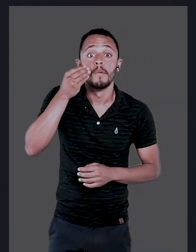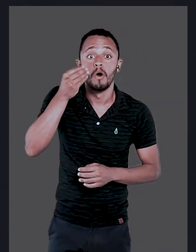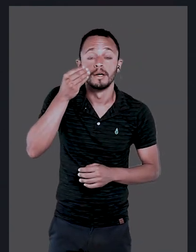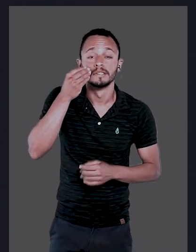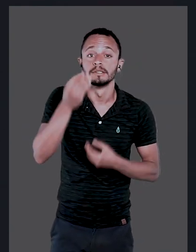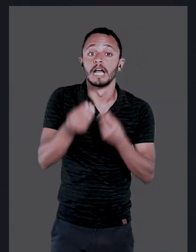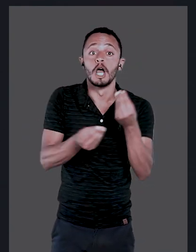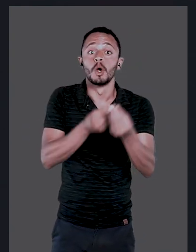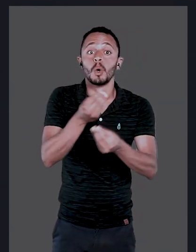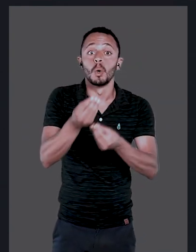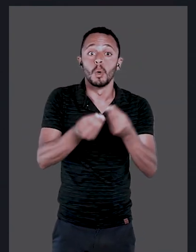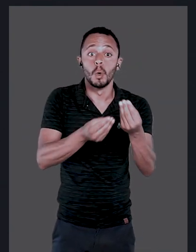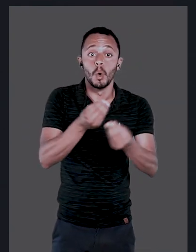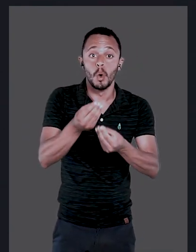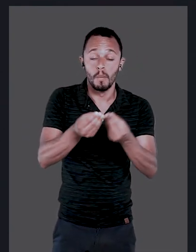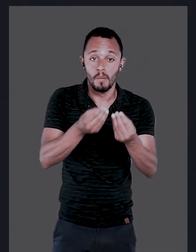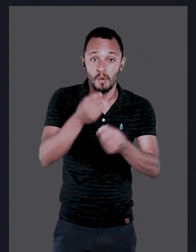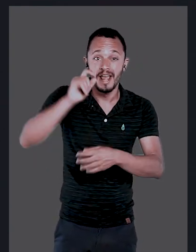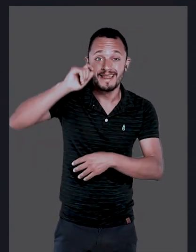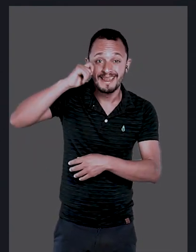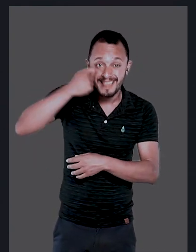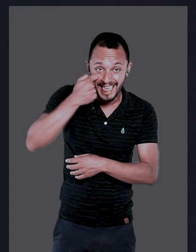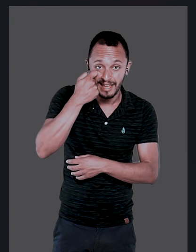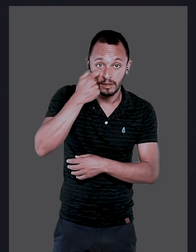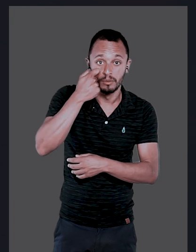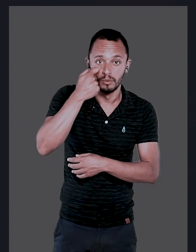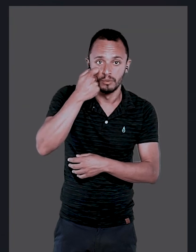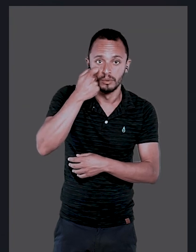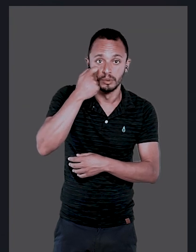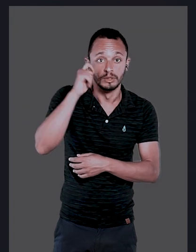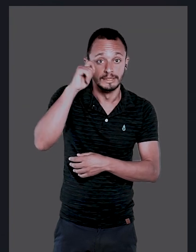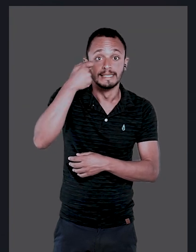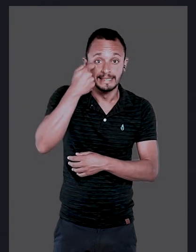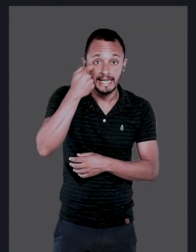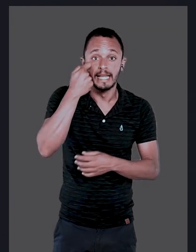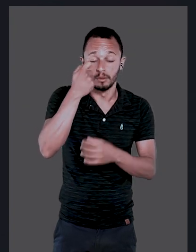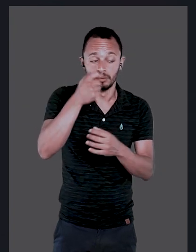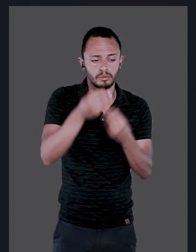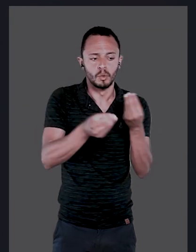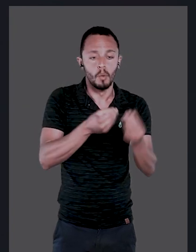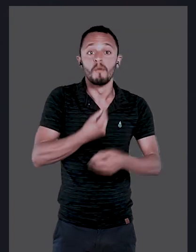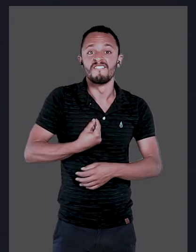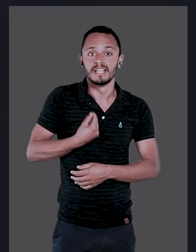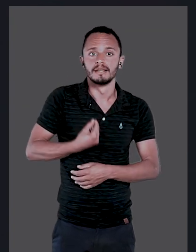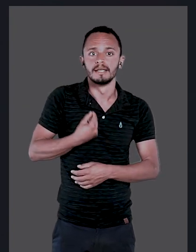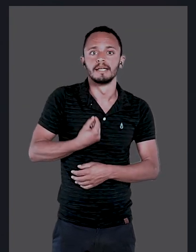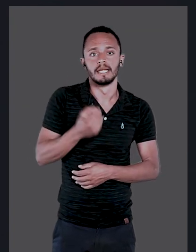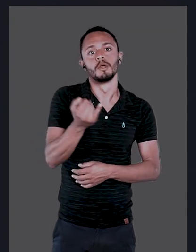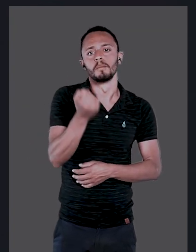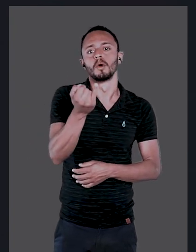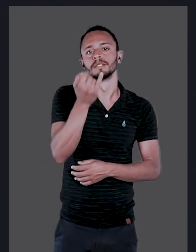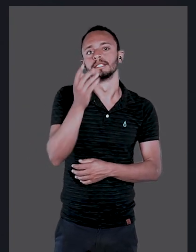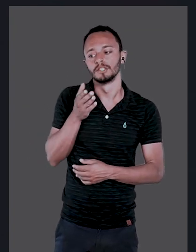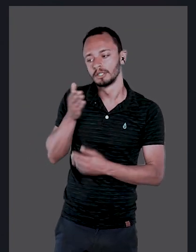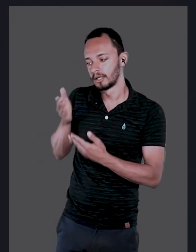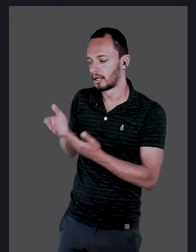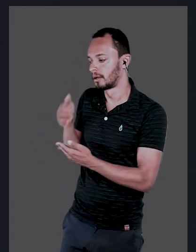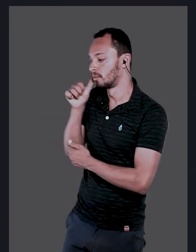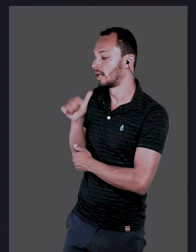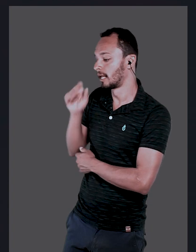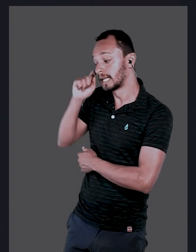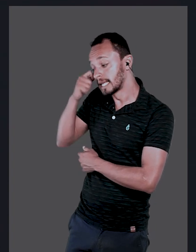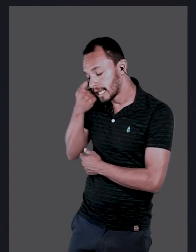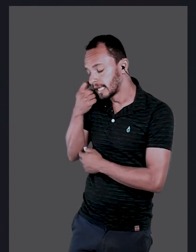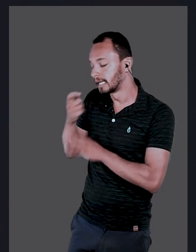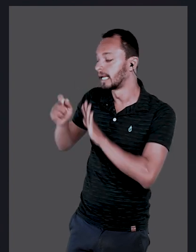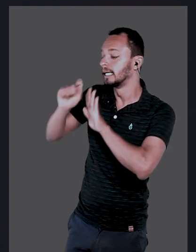foram prejudicados sem ser pela mão de uma pessoa negra. Achei isso muito importante.